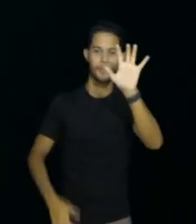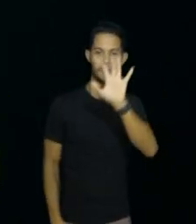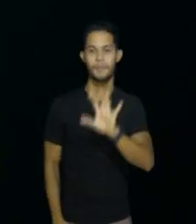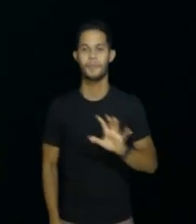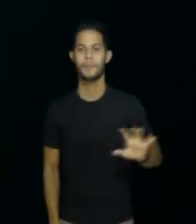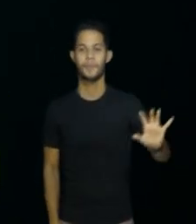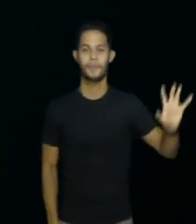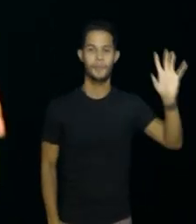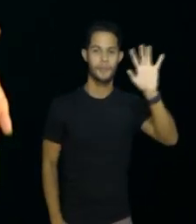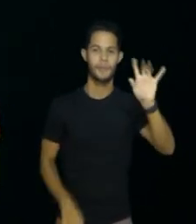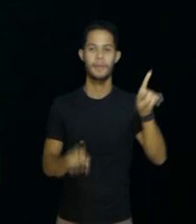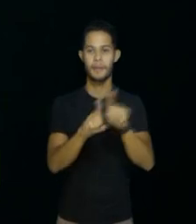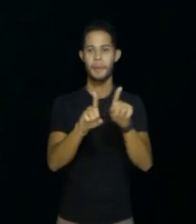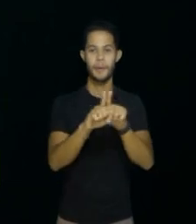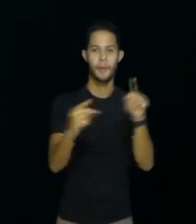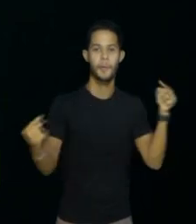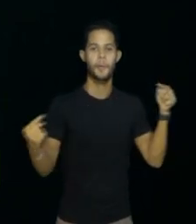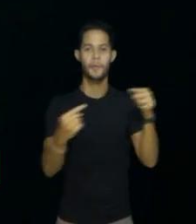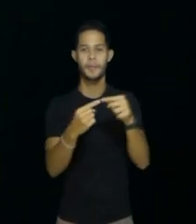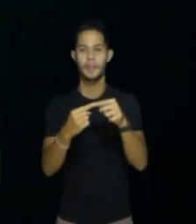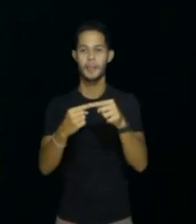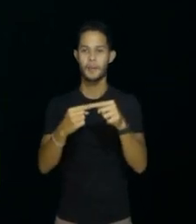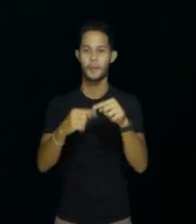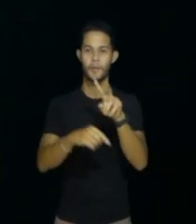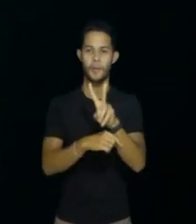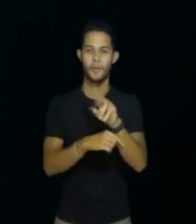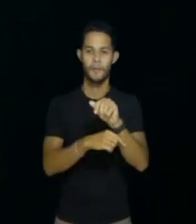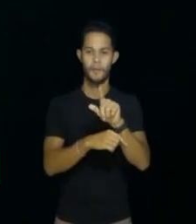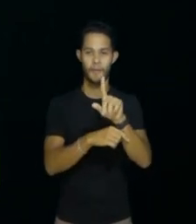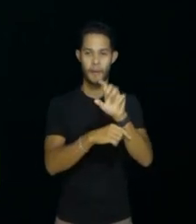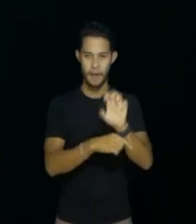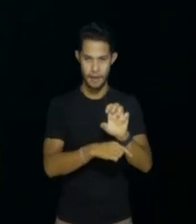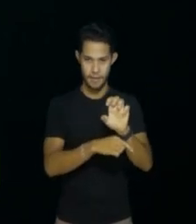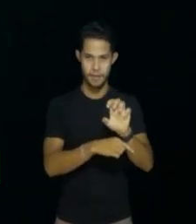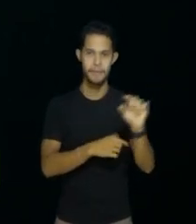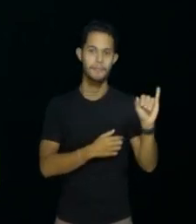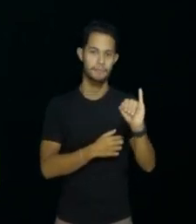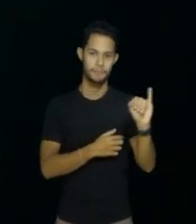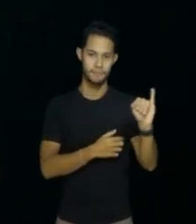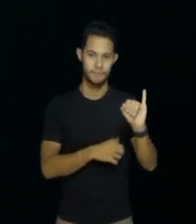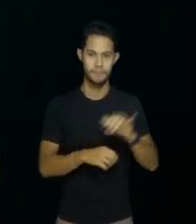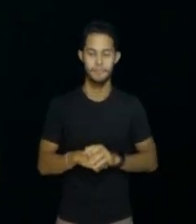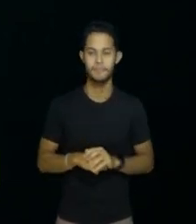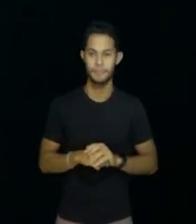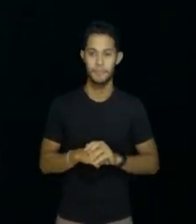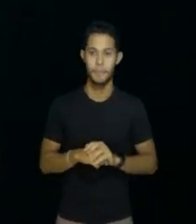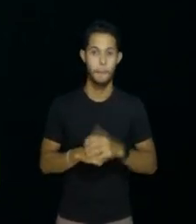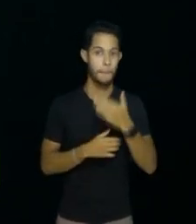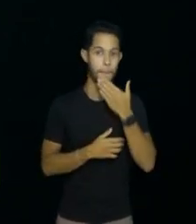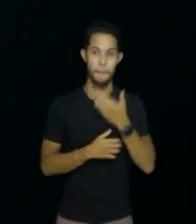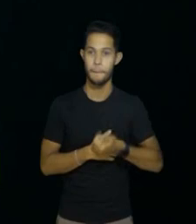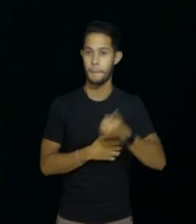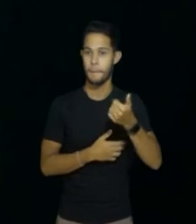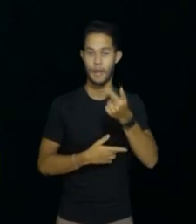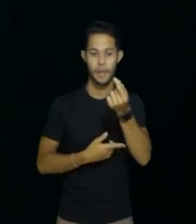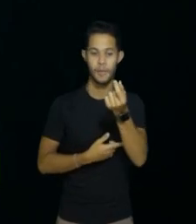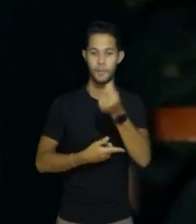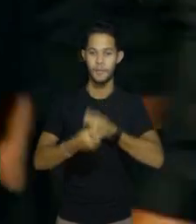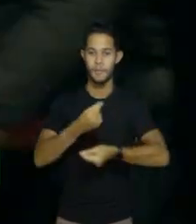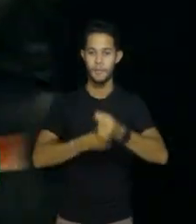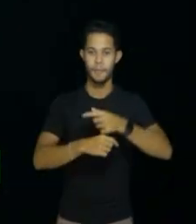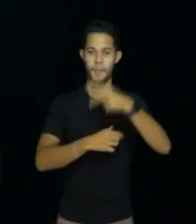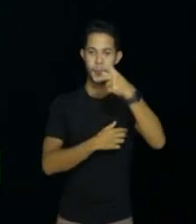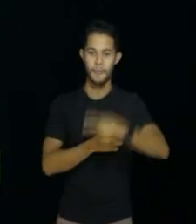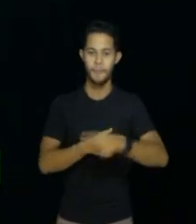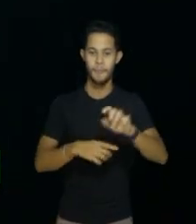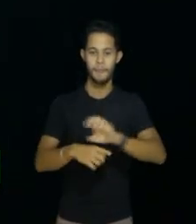Itajaí, o maior contingente populacional de Santa Catarina, a maior força econômica do nosso Estado. E aqui em Blumenau,